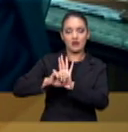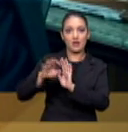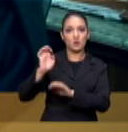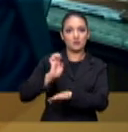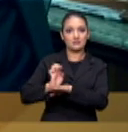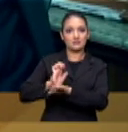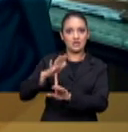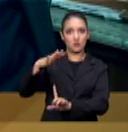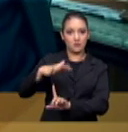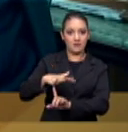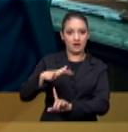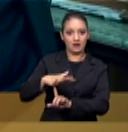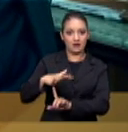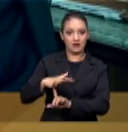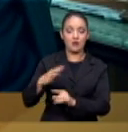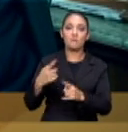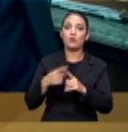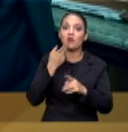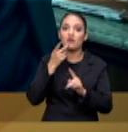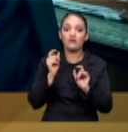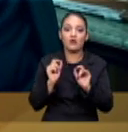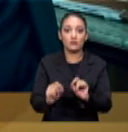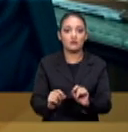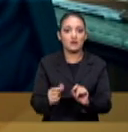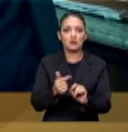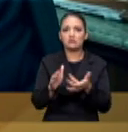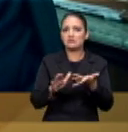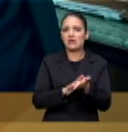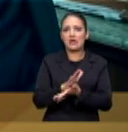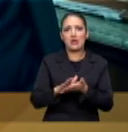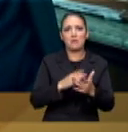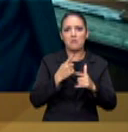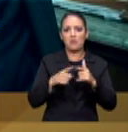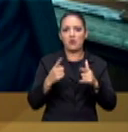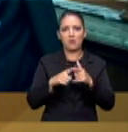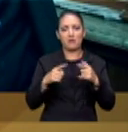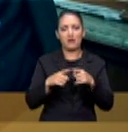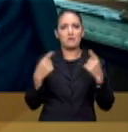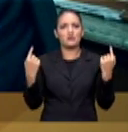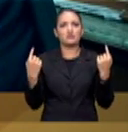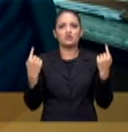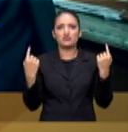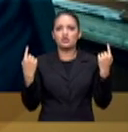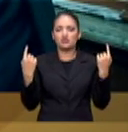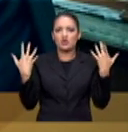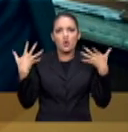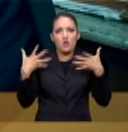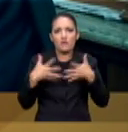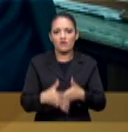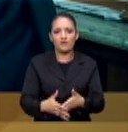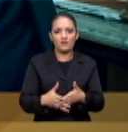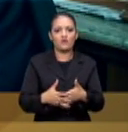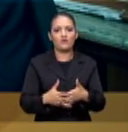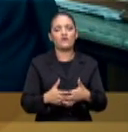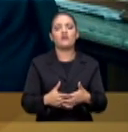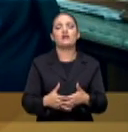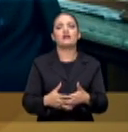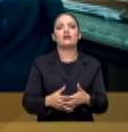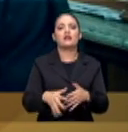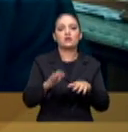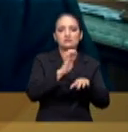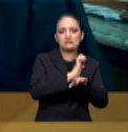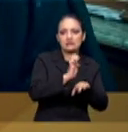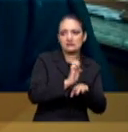Paraná, diz ausente conflito federativo ante a natureza patrimonial